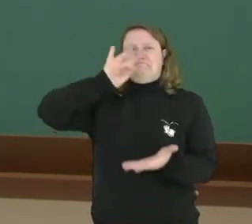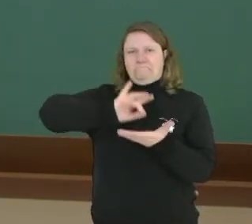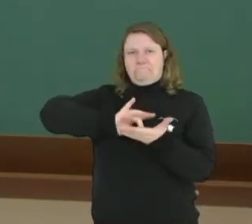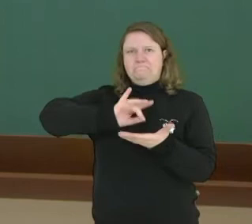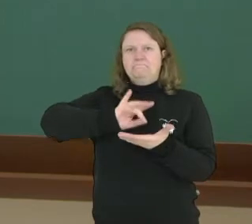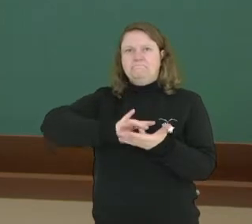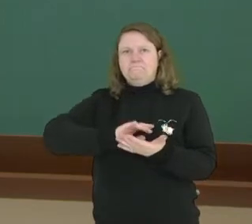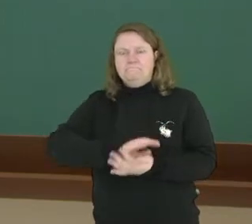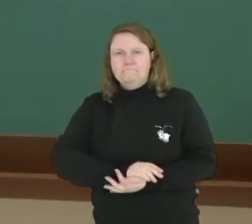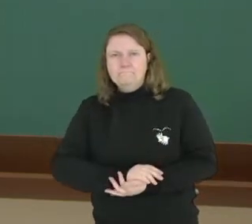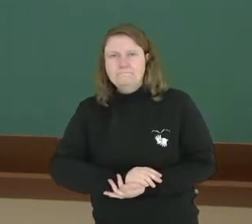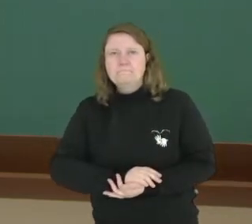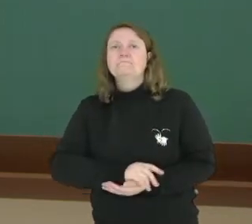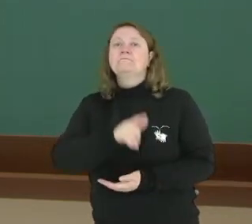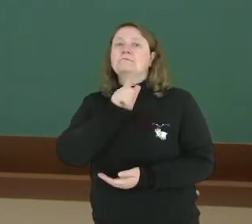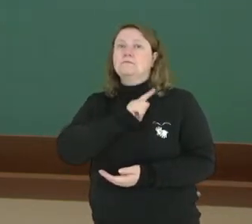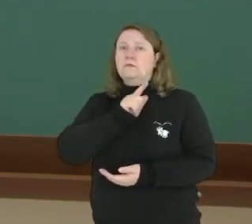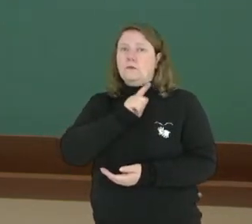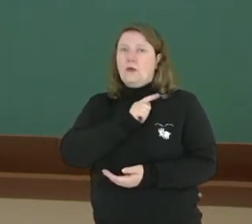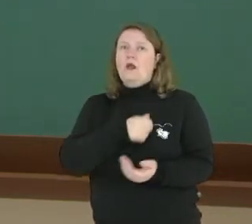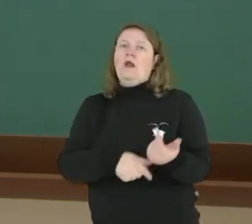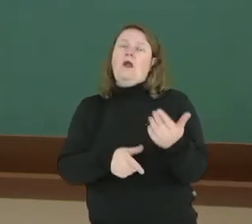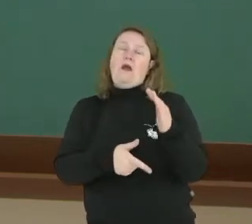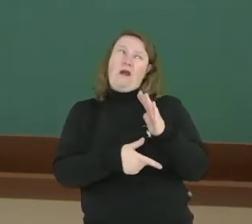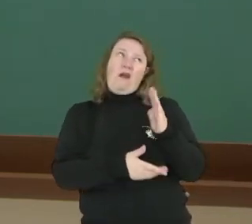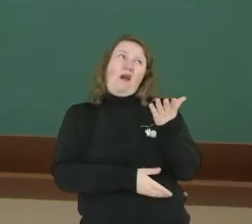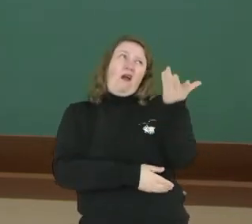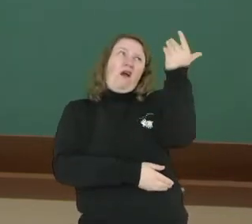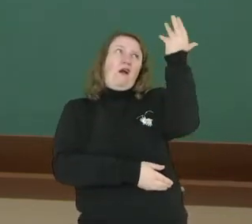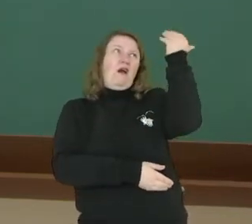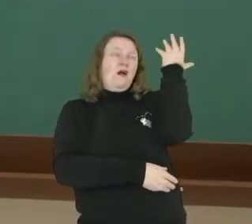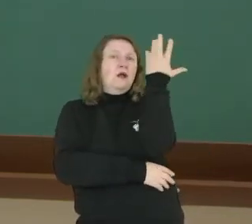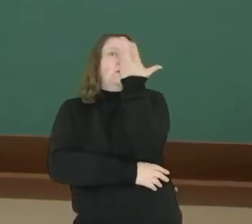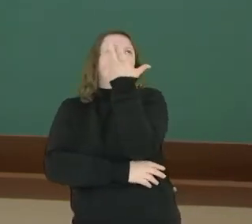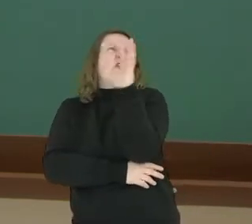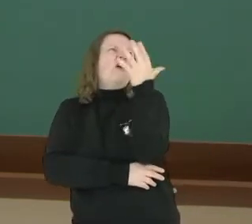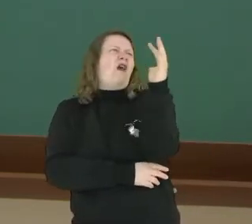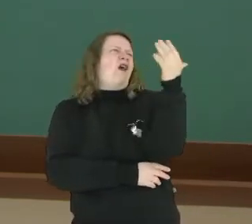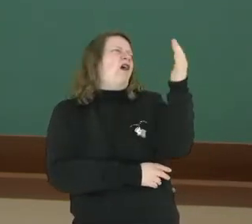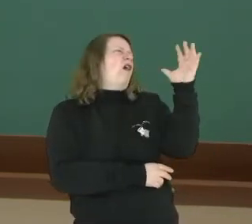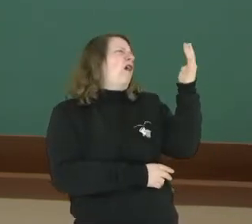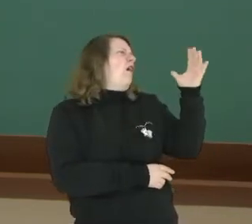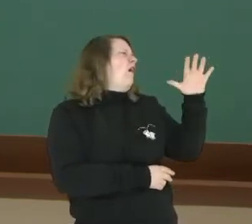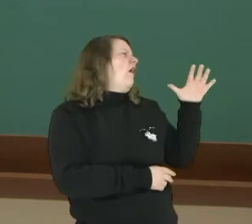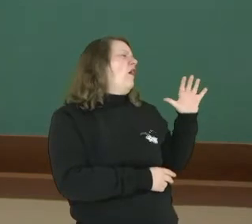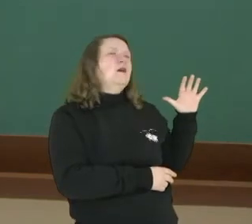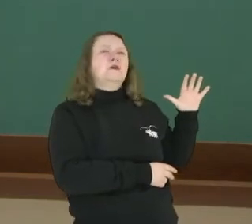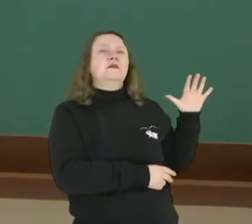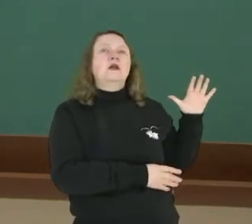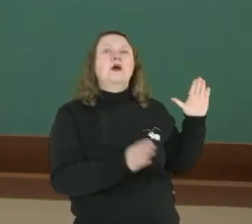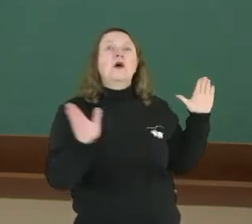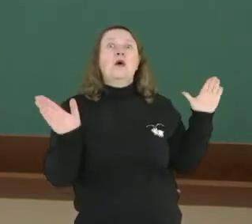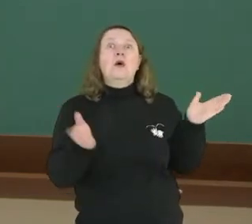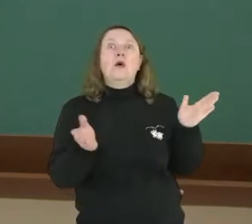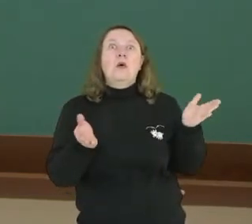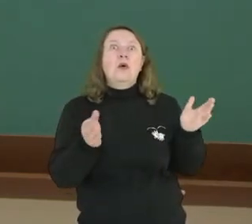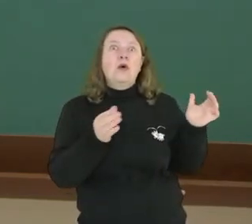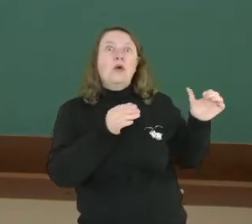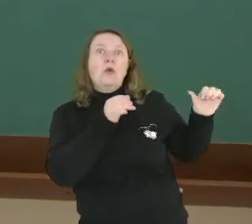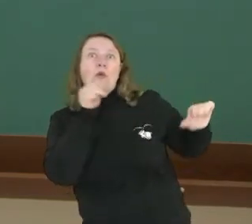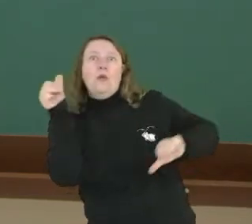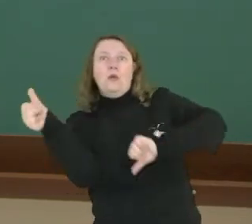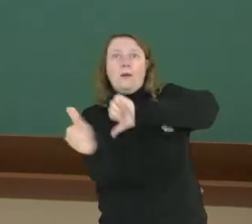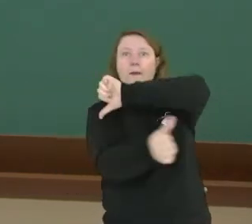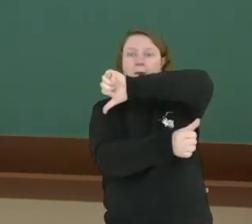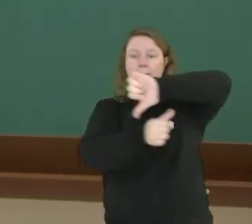em muitas áreas que a gente tinha florestas, hoje a gente tem cidades, grandes centros urbanos. Então houve essa